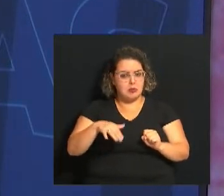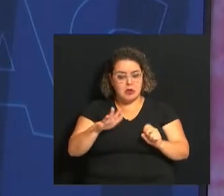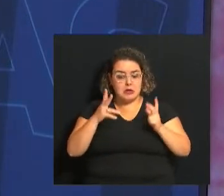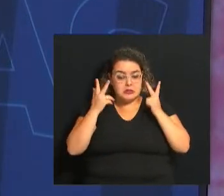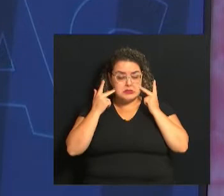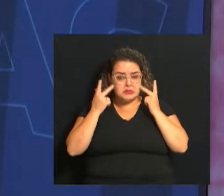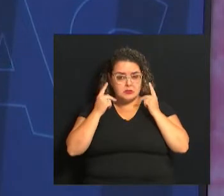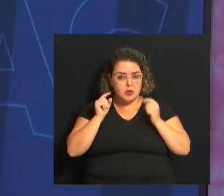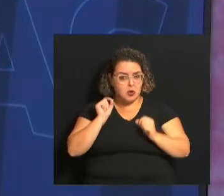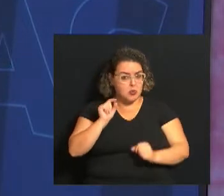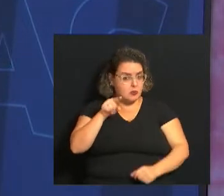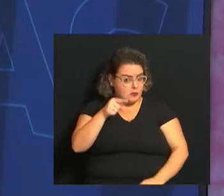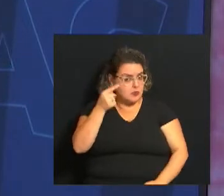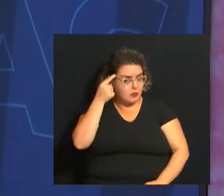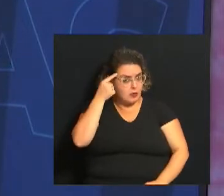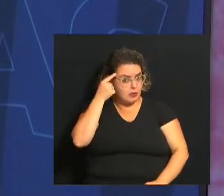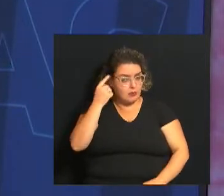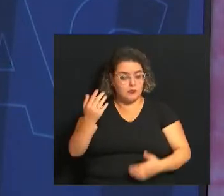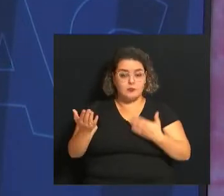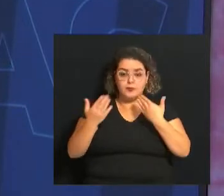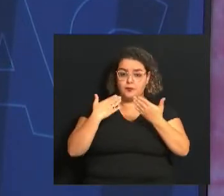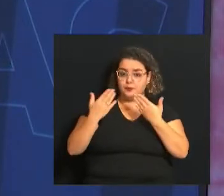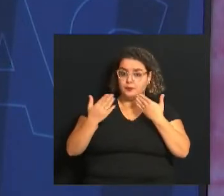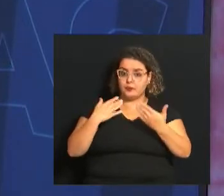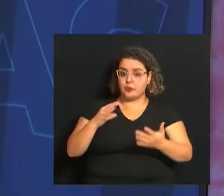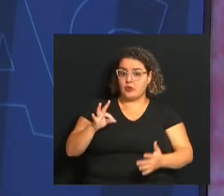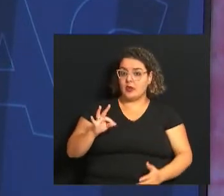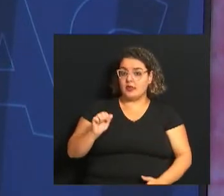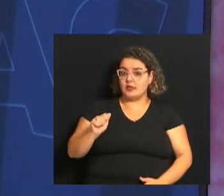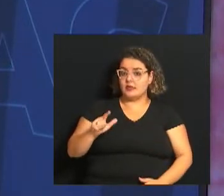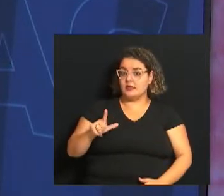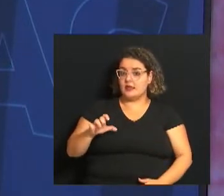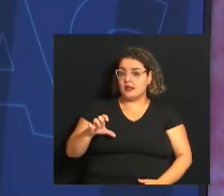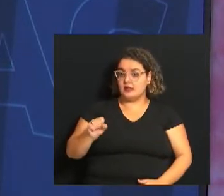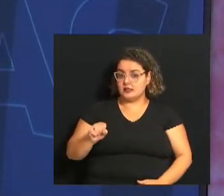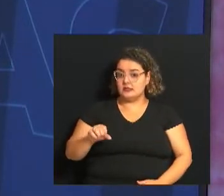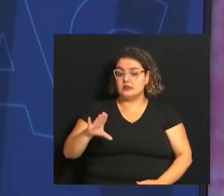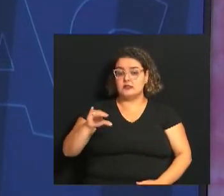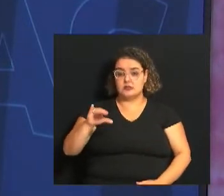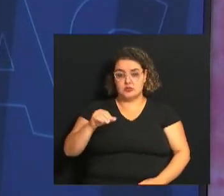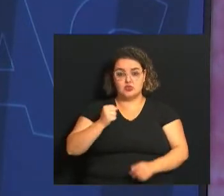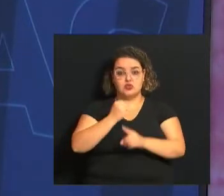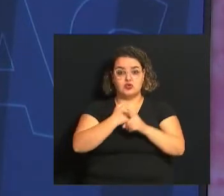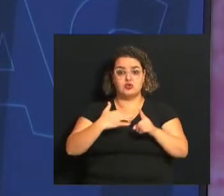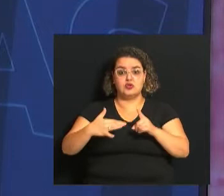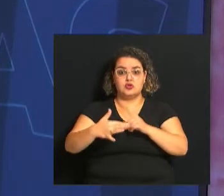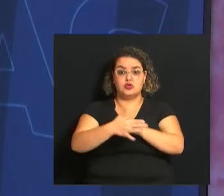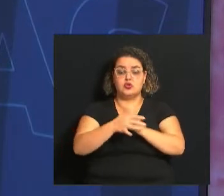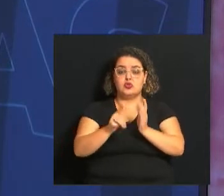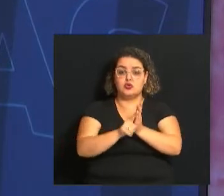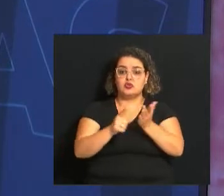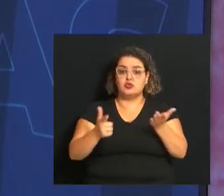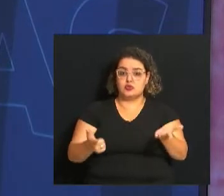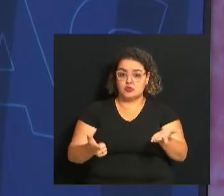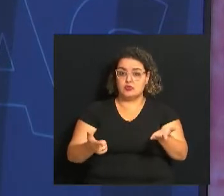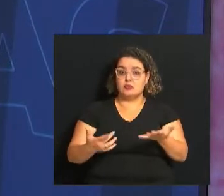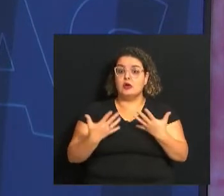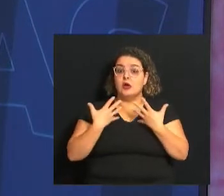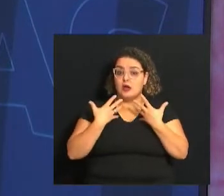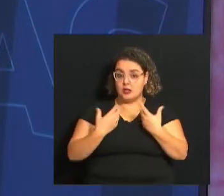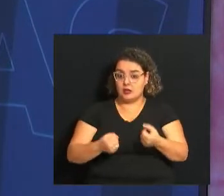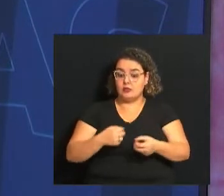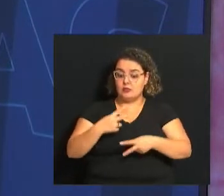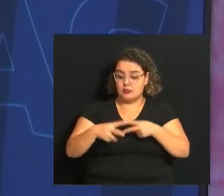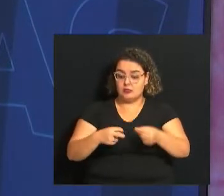pensa? Eu converso agora com o Thales Guaraci, cientista social, jornalista, recebeu o Prêmio ESSO